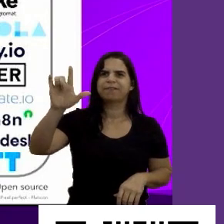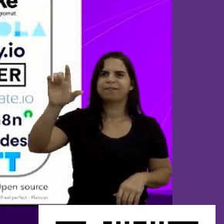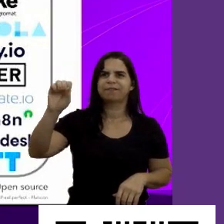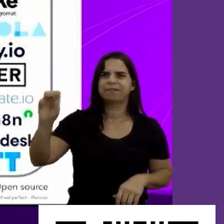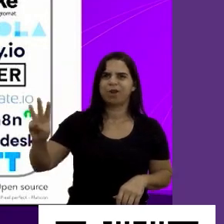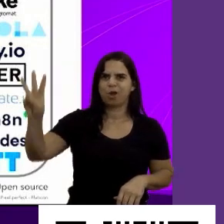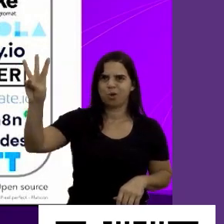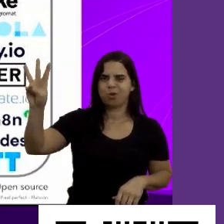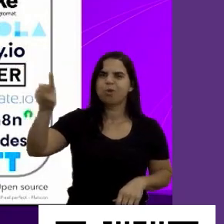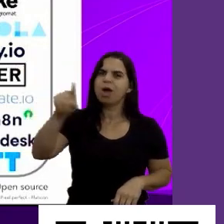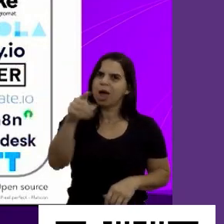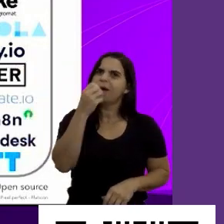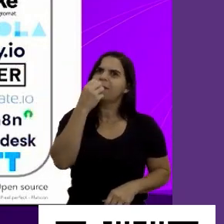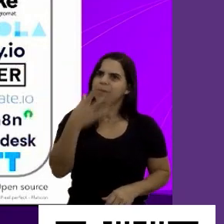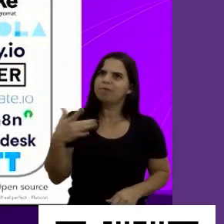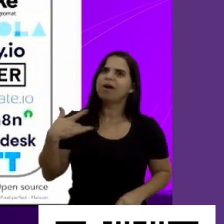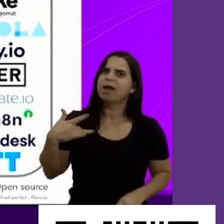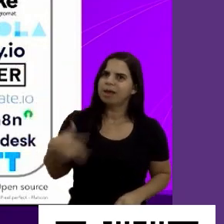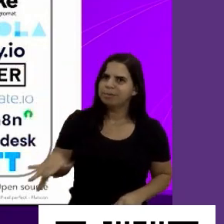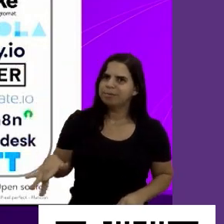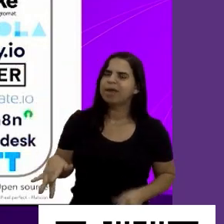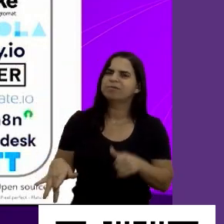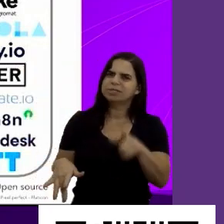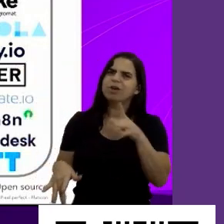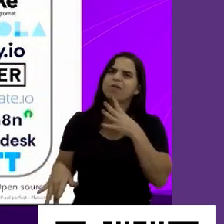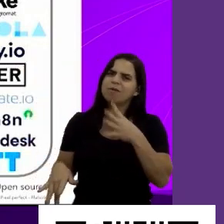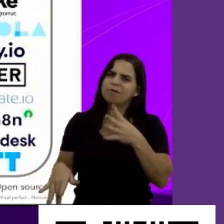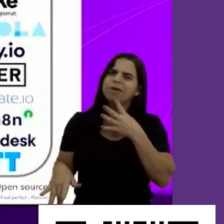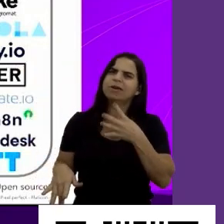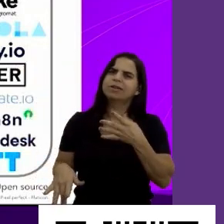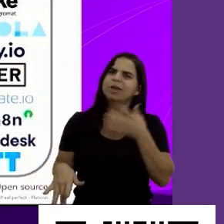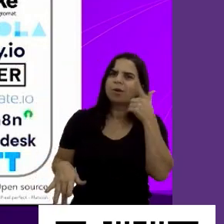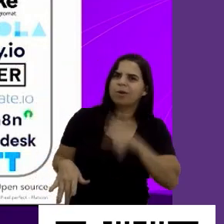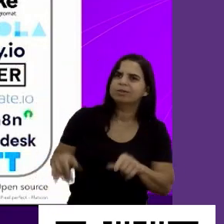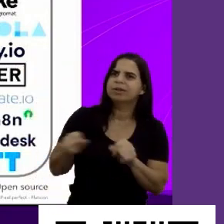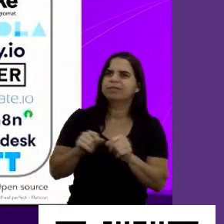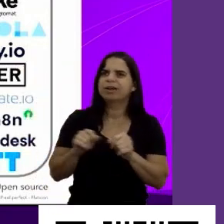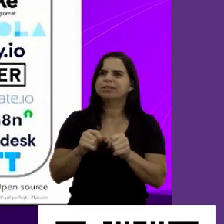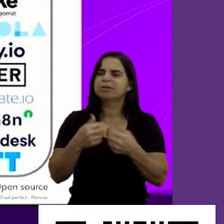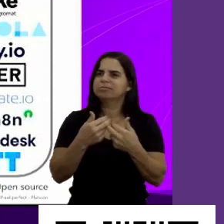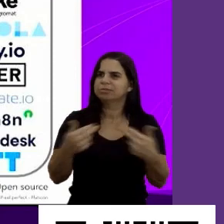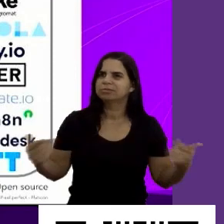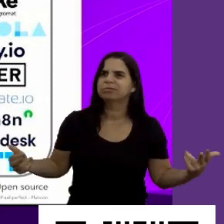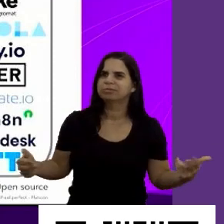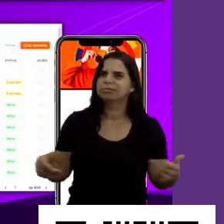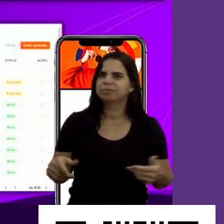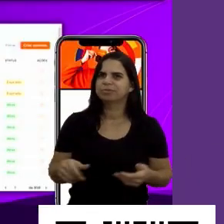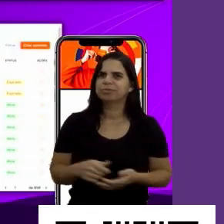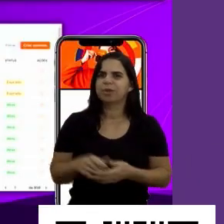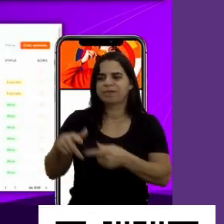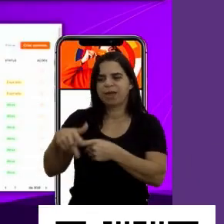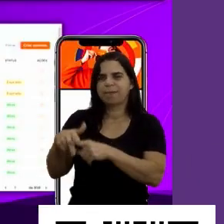fazer milhões de coisas com com ela tem outras ferramentas Mas eu só trouxe aqui para a gente ter uma ideia